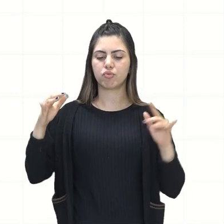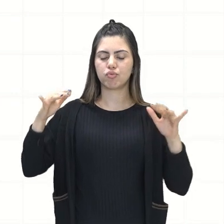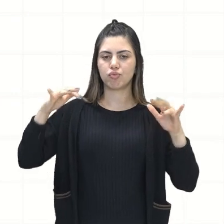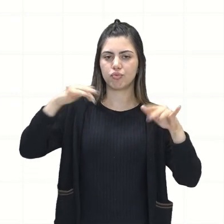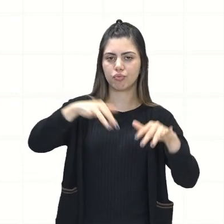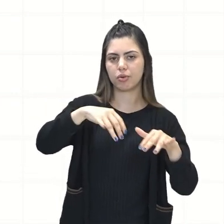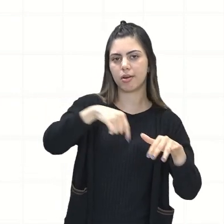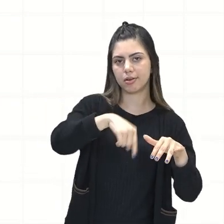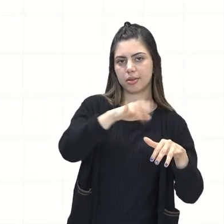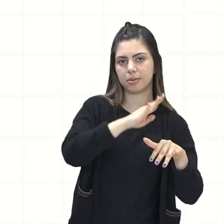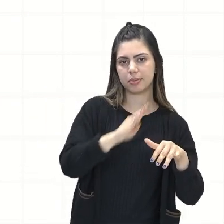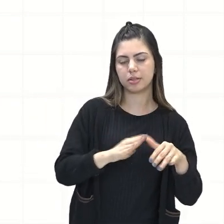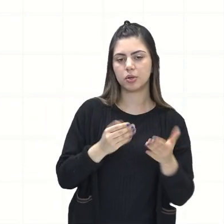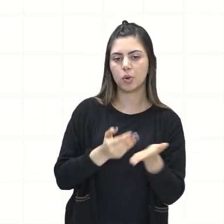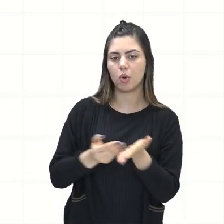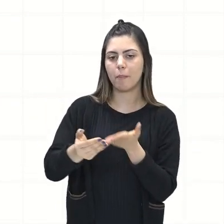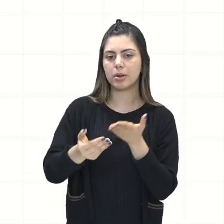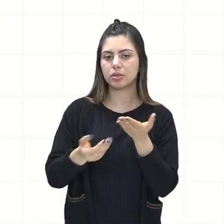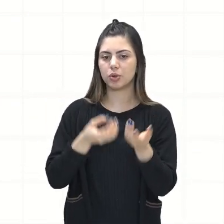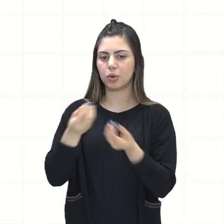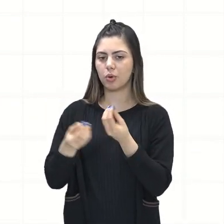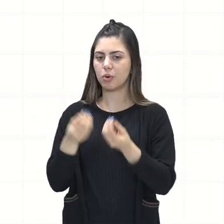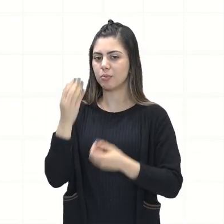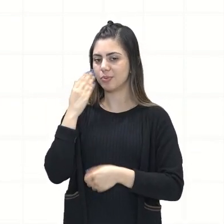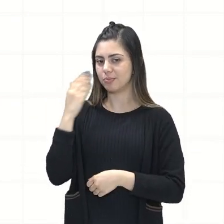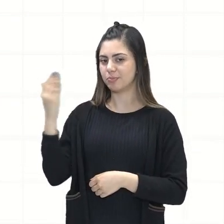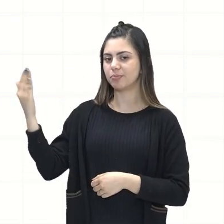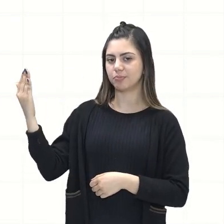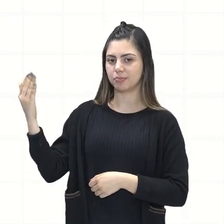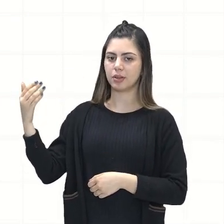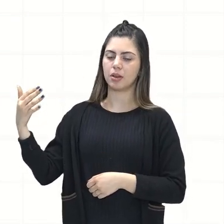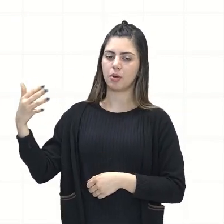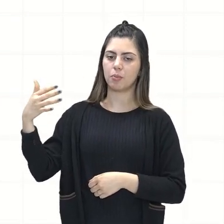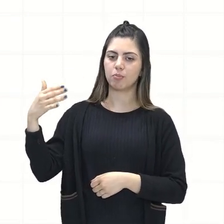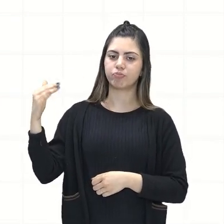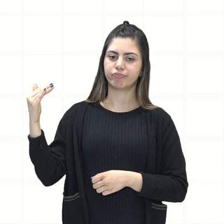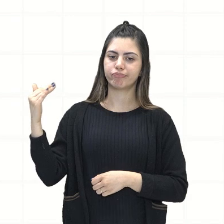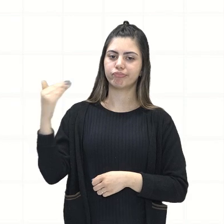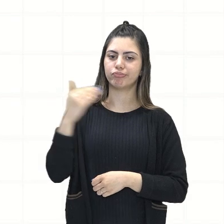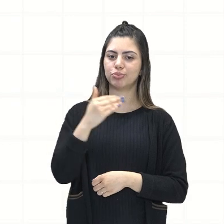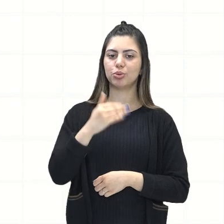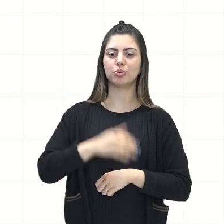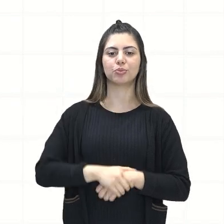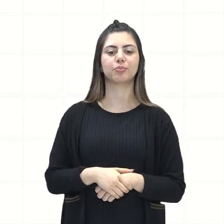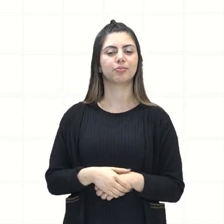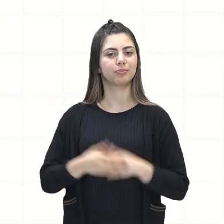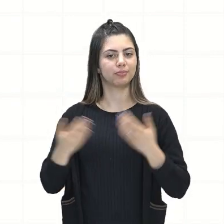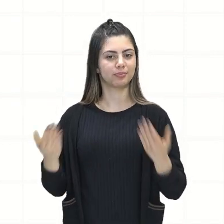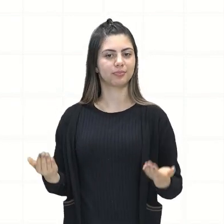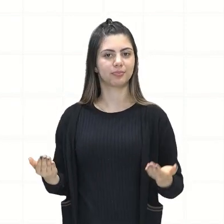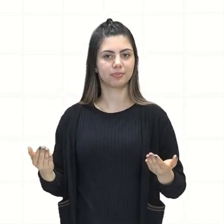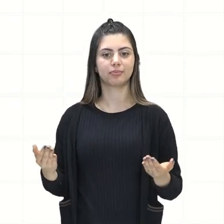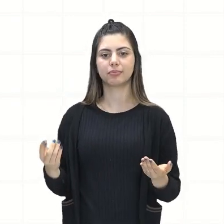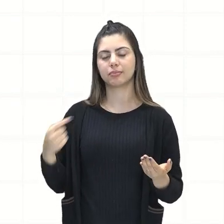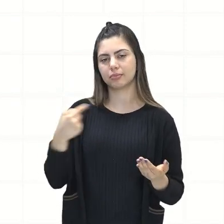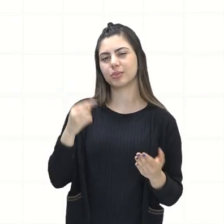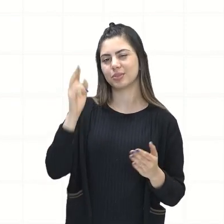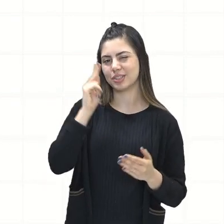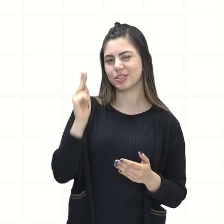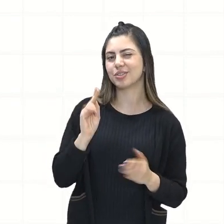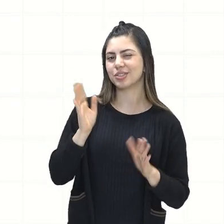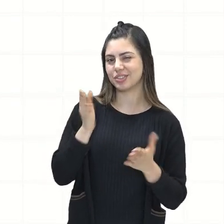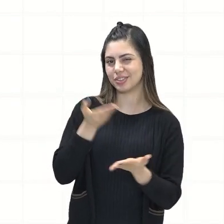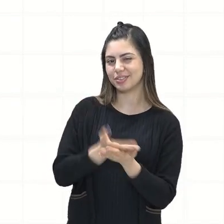Teve toda uma marcha realmente nesse sentido aqui, certo? A gente já sabe sobre isso, nas aulas de história a gente já viu